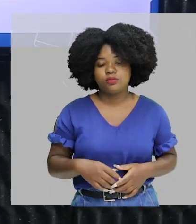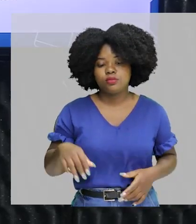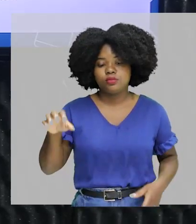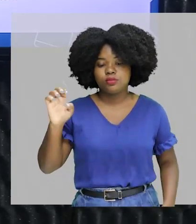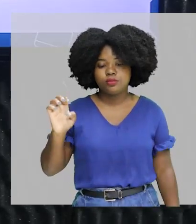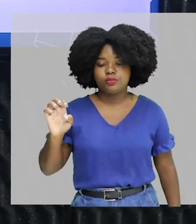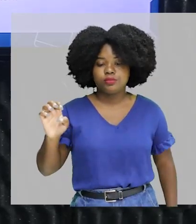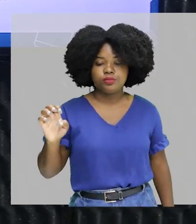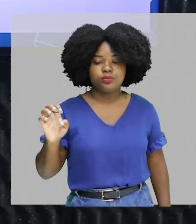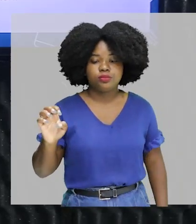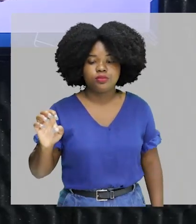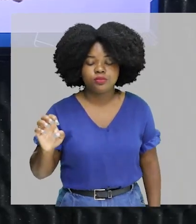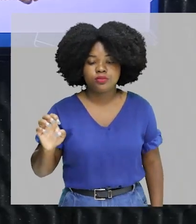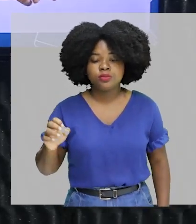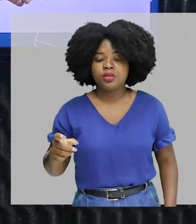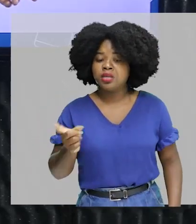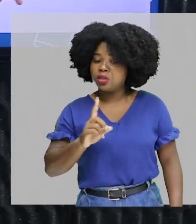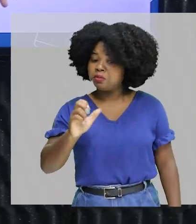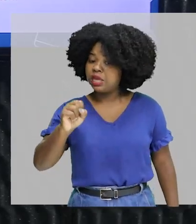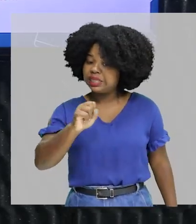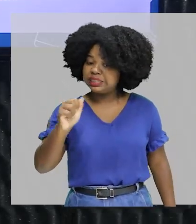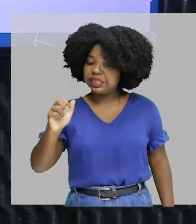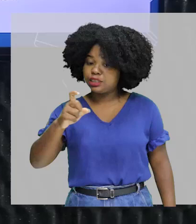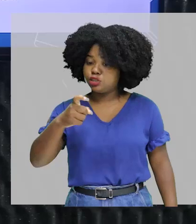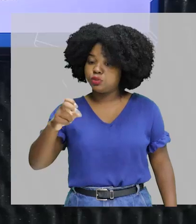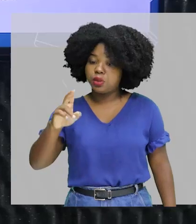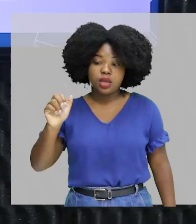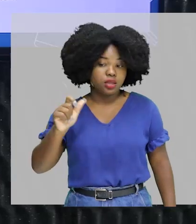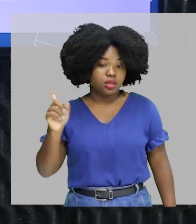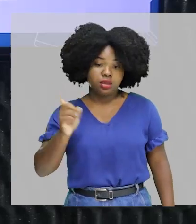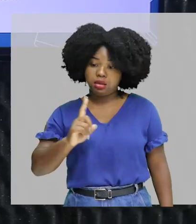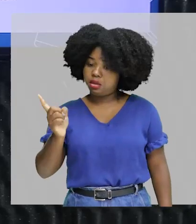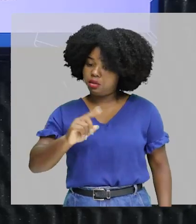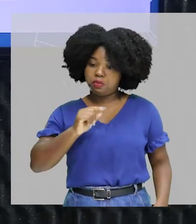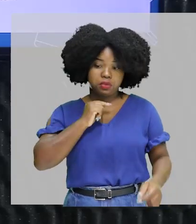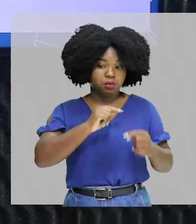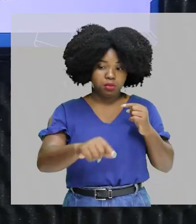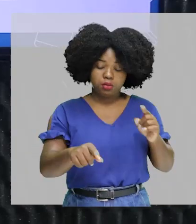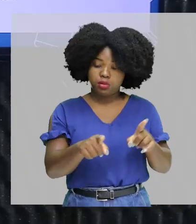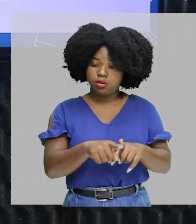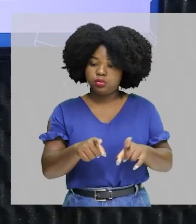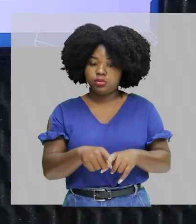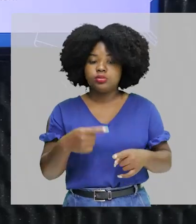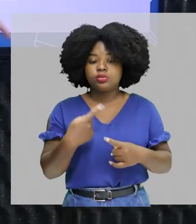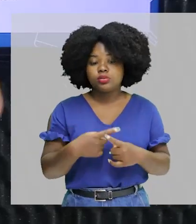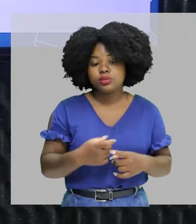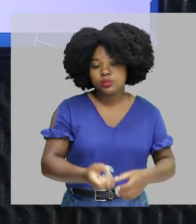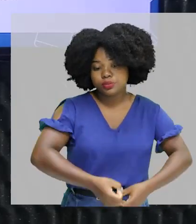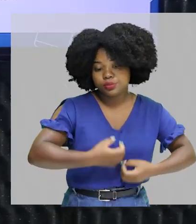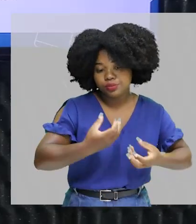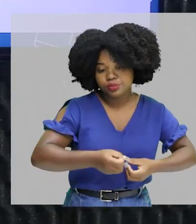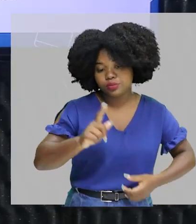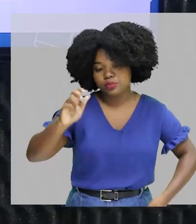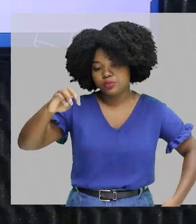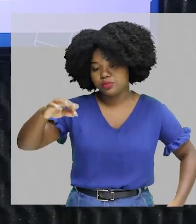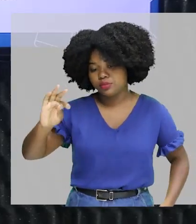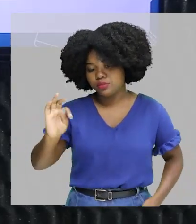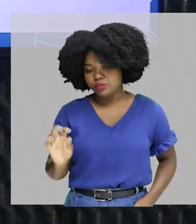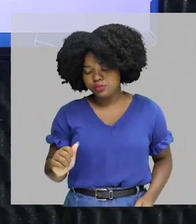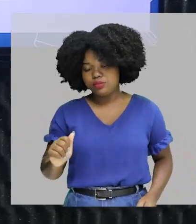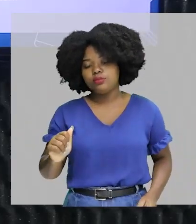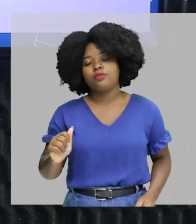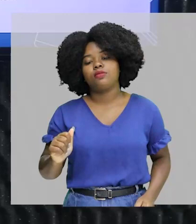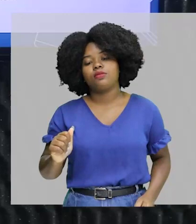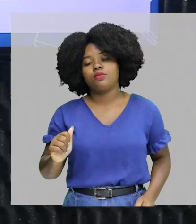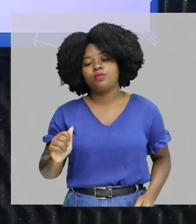E a reprodução aqui não é basicamente assexuada, não, ó. Nós temos aqui a produção de gametas.